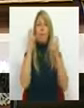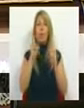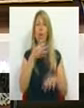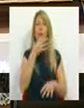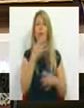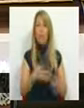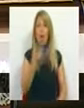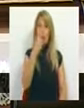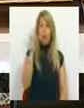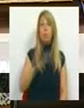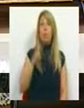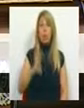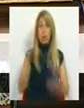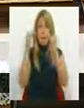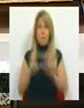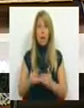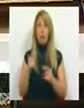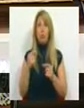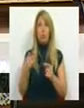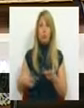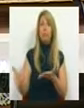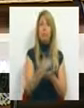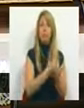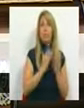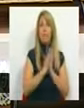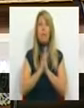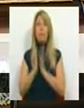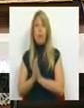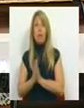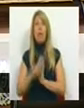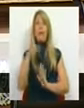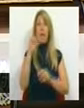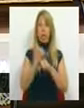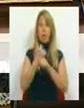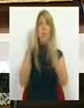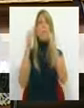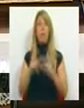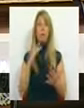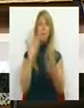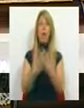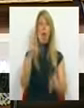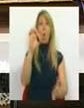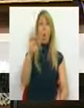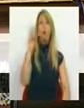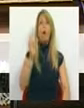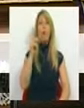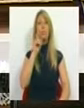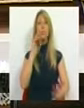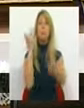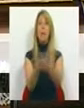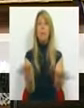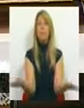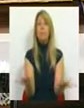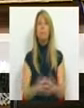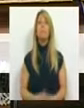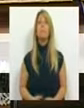de 10 trabalhadores estão protegidos por um período de 5 mais 3 anos, isto é, 8 anos de proteção. Em cima destes 8 anos,